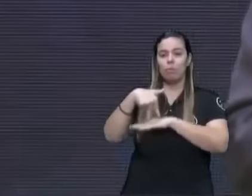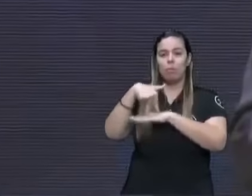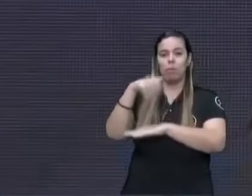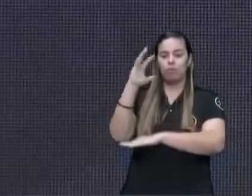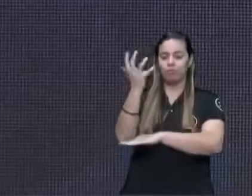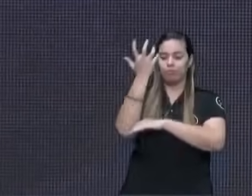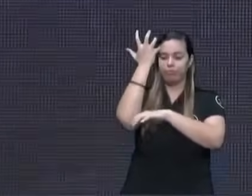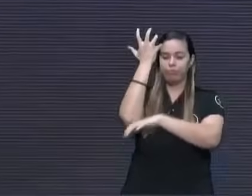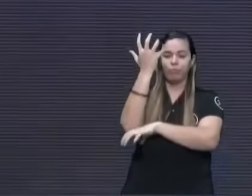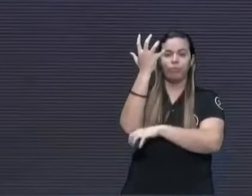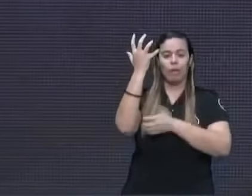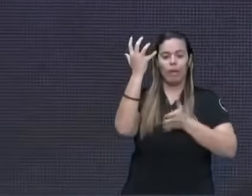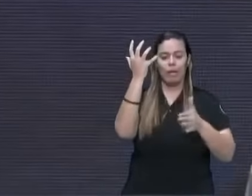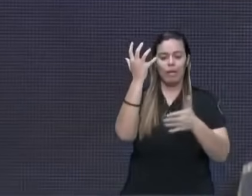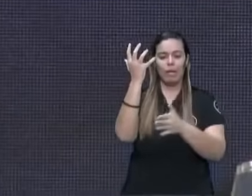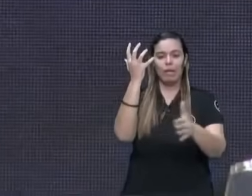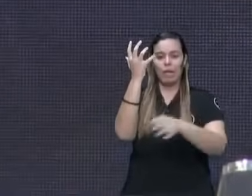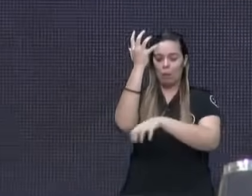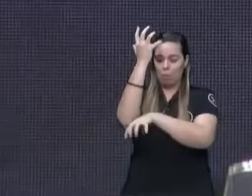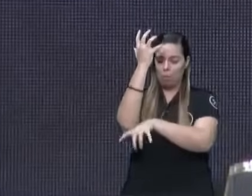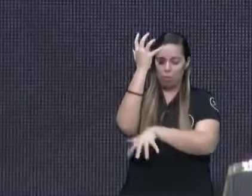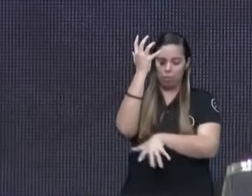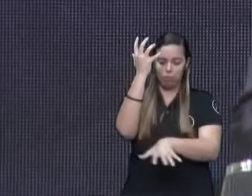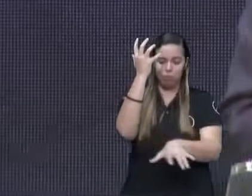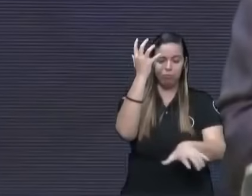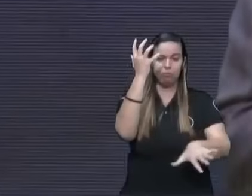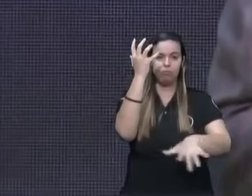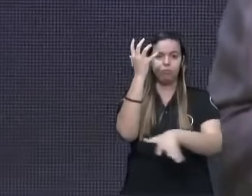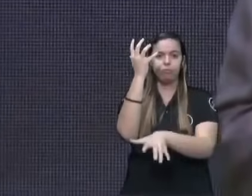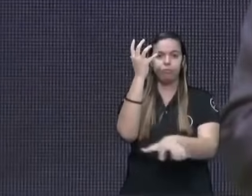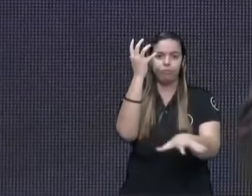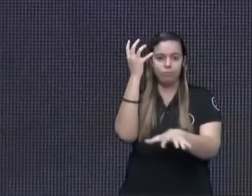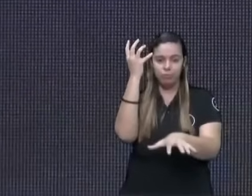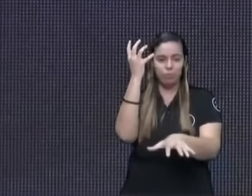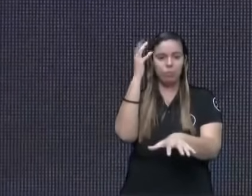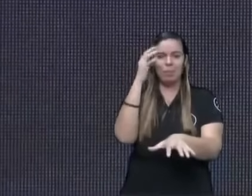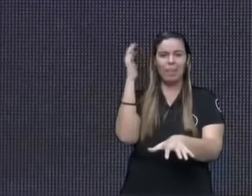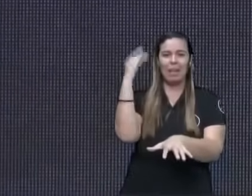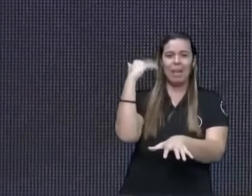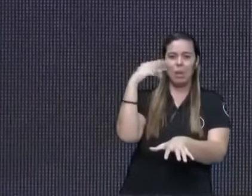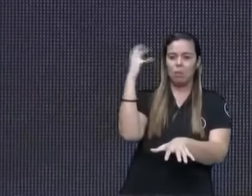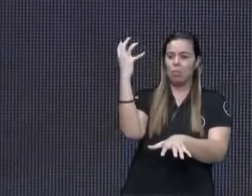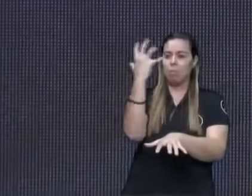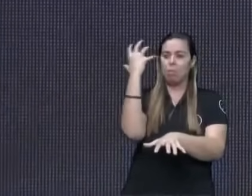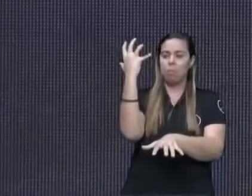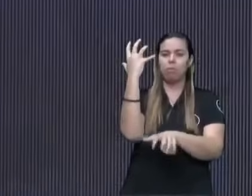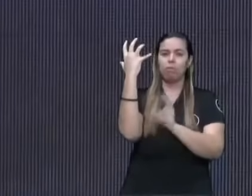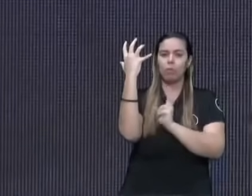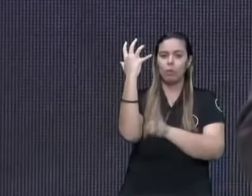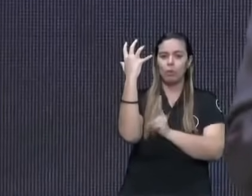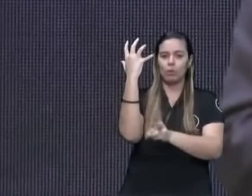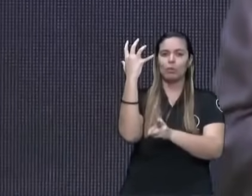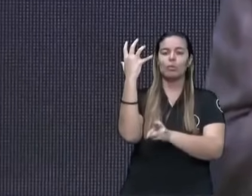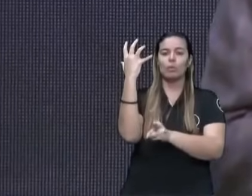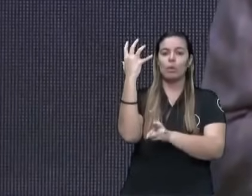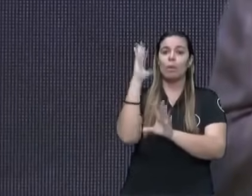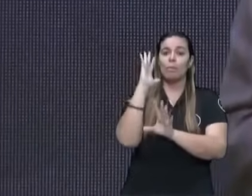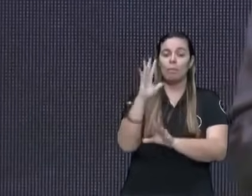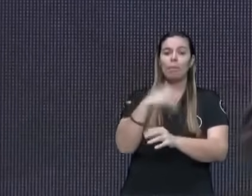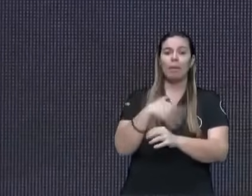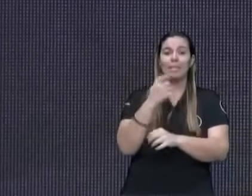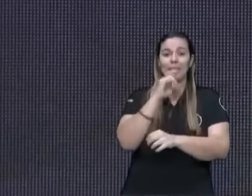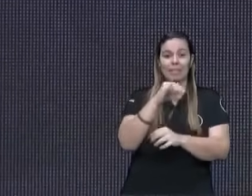às águas, que estende as suas raízes para o ribeiro, não receia quando vem o calor, mas a sua folha fica verde, e no ano